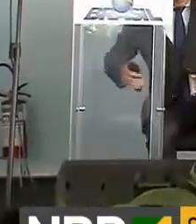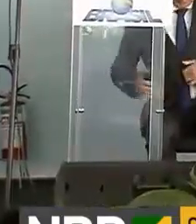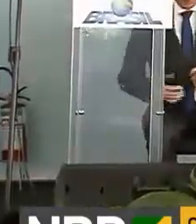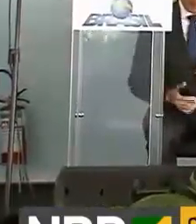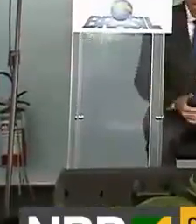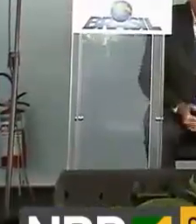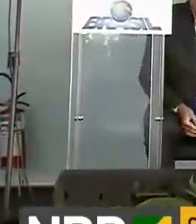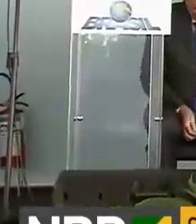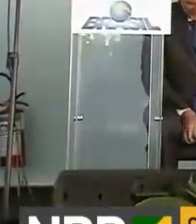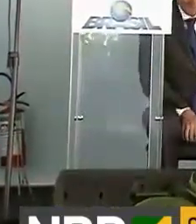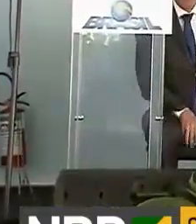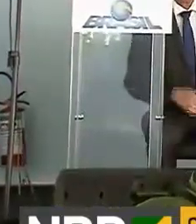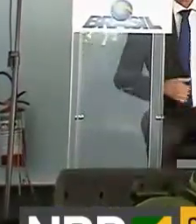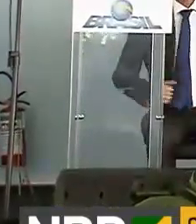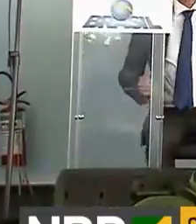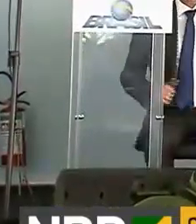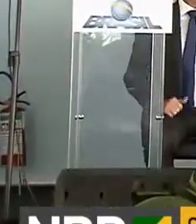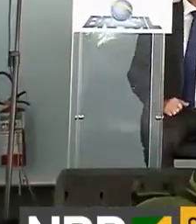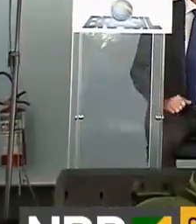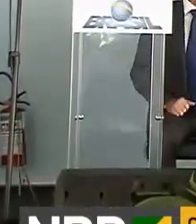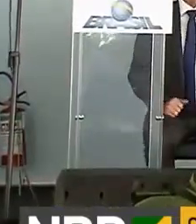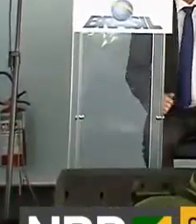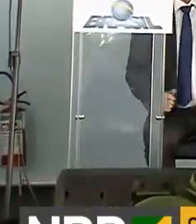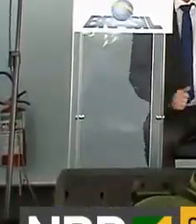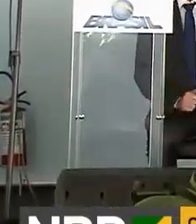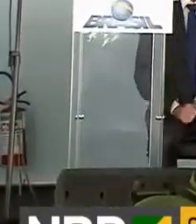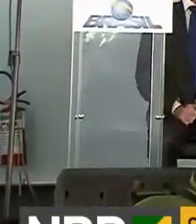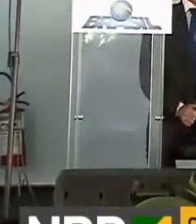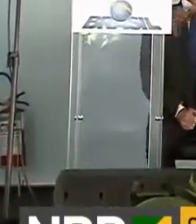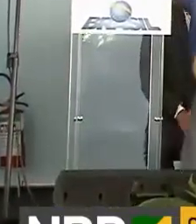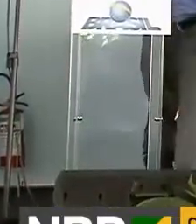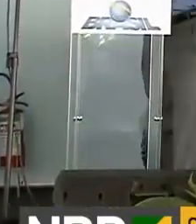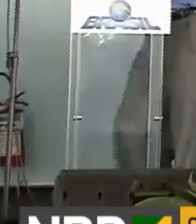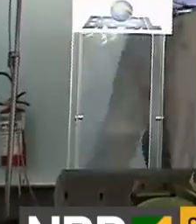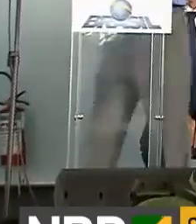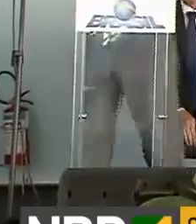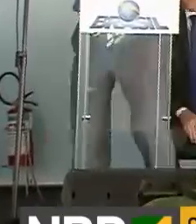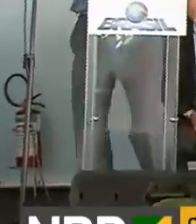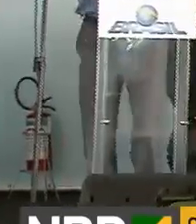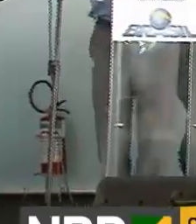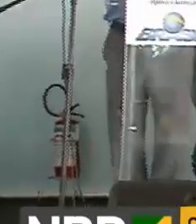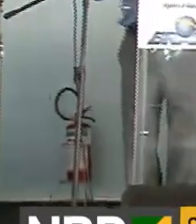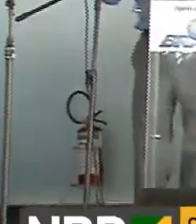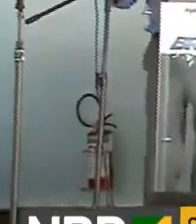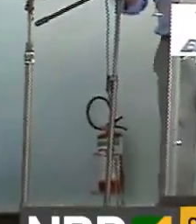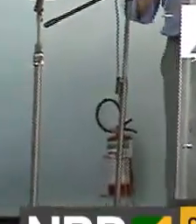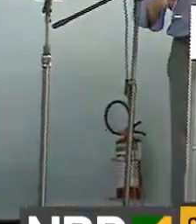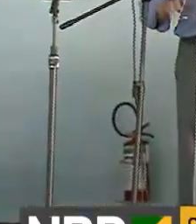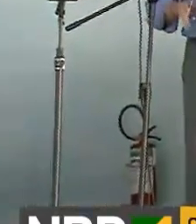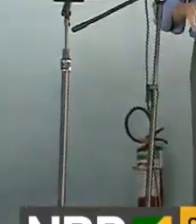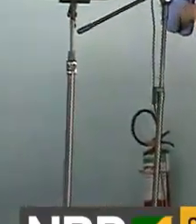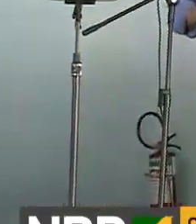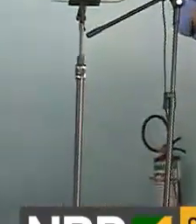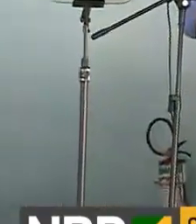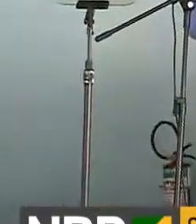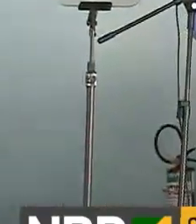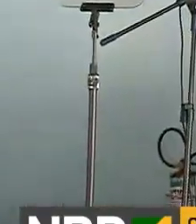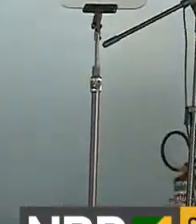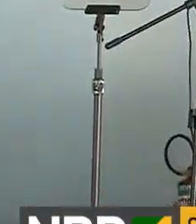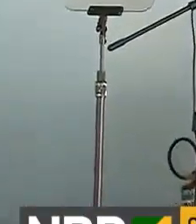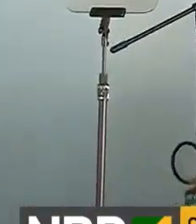Senhoras e senhores, com a palavra, o presidente da República, Michel Temer.